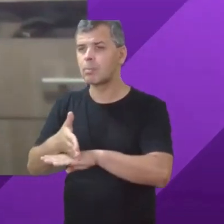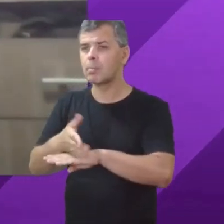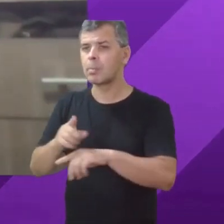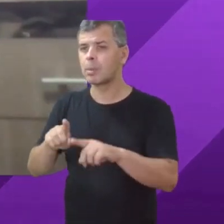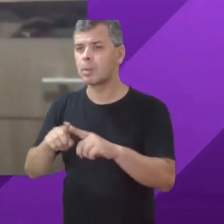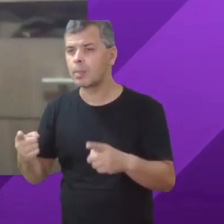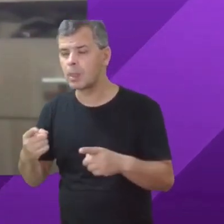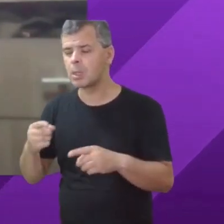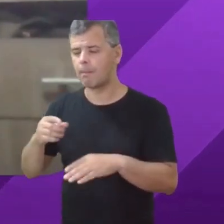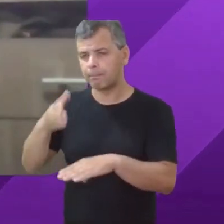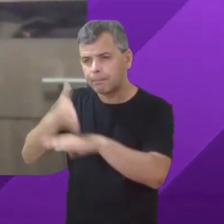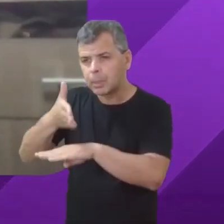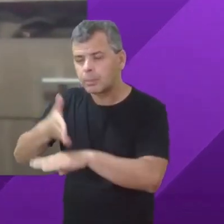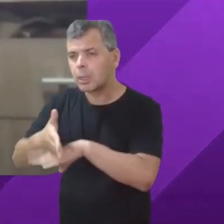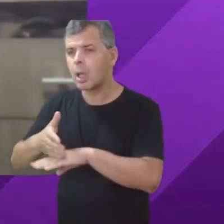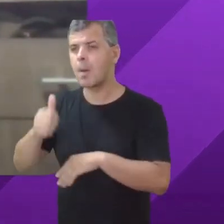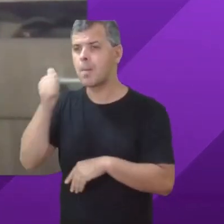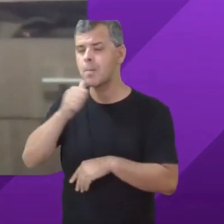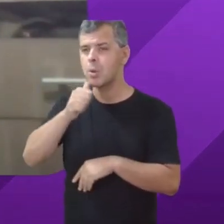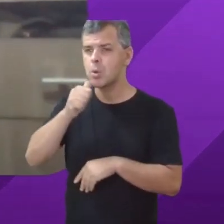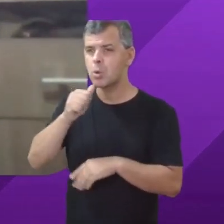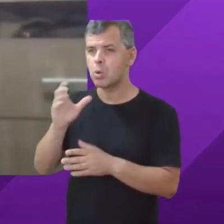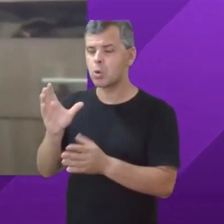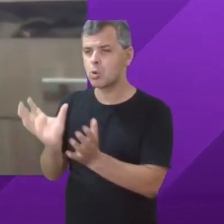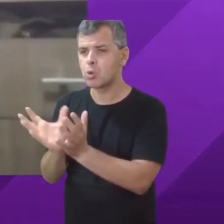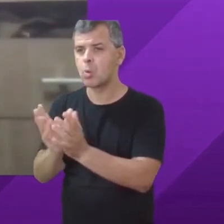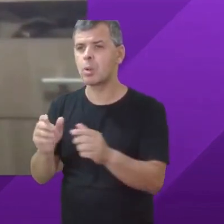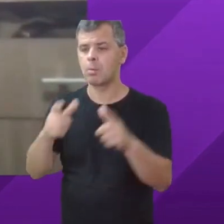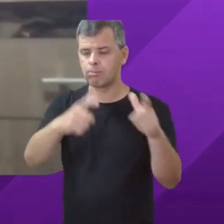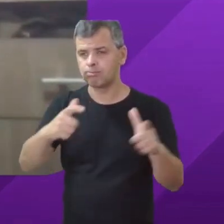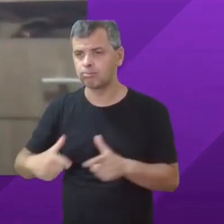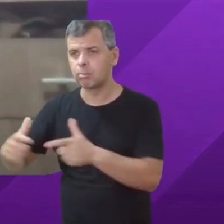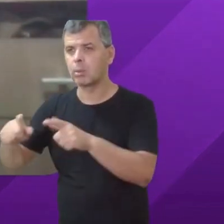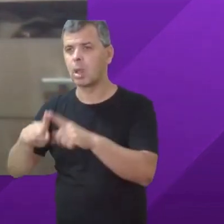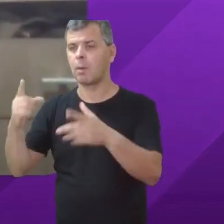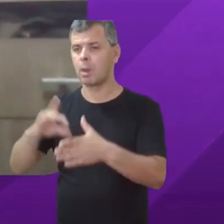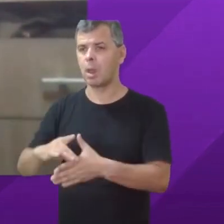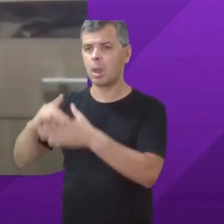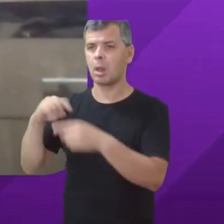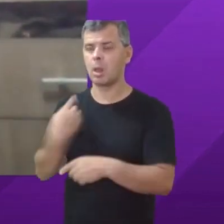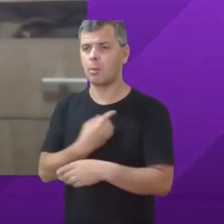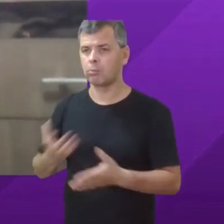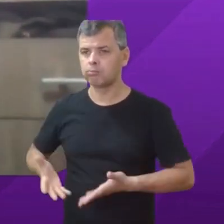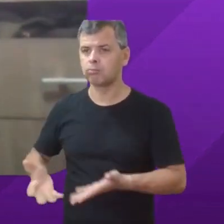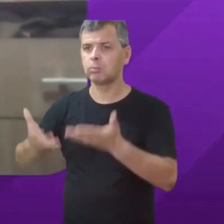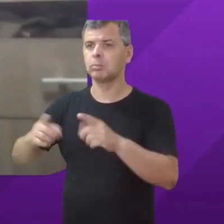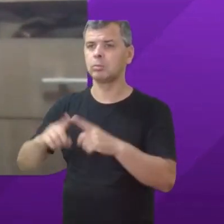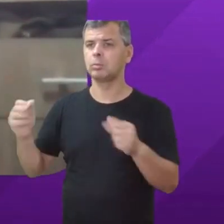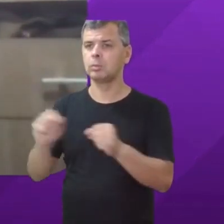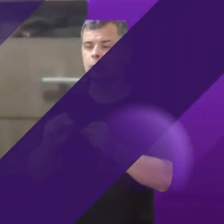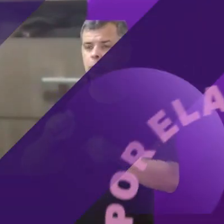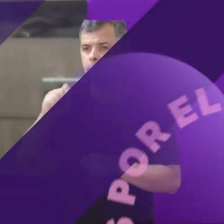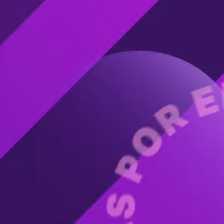entrada e essa frequência dessas mulheres nesses grupos e nesses espaços, onde essas vozes elas podem ser potencializadas, essas vozes elas